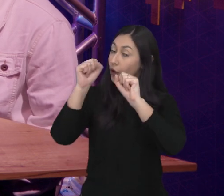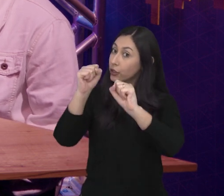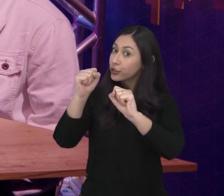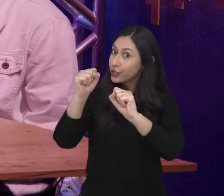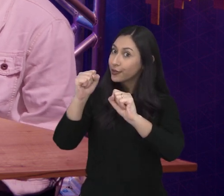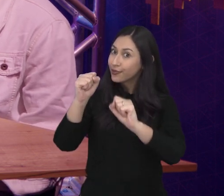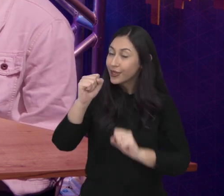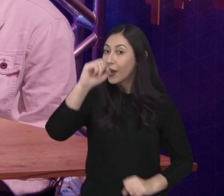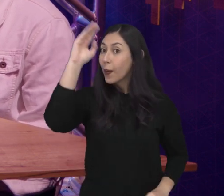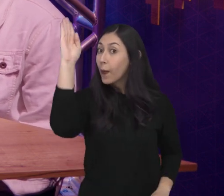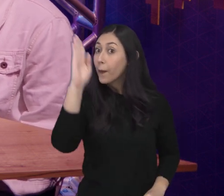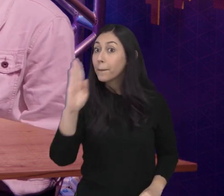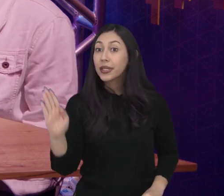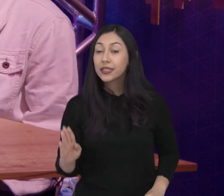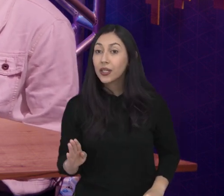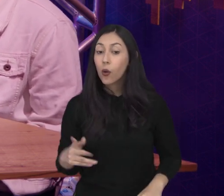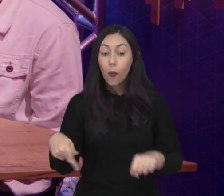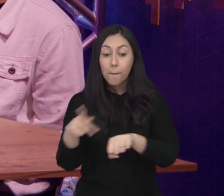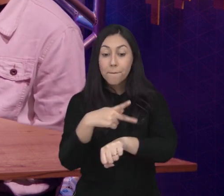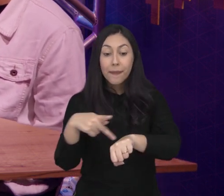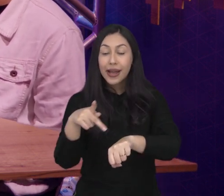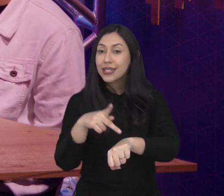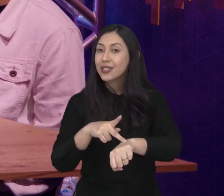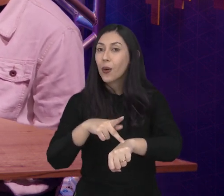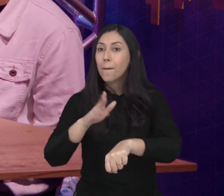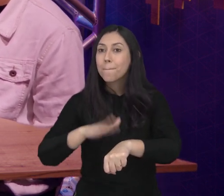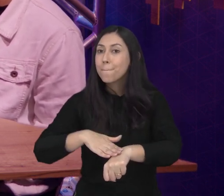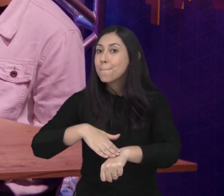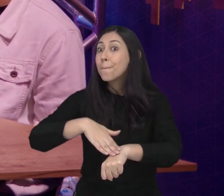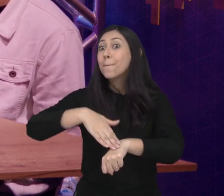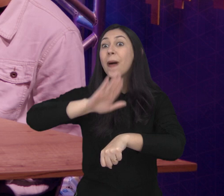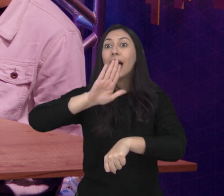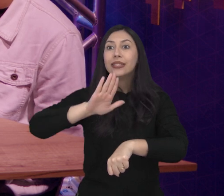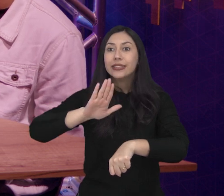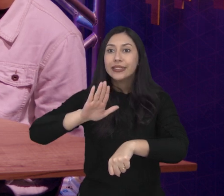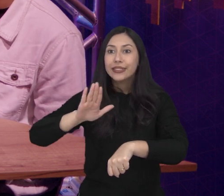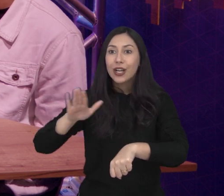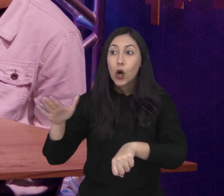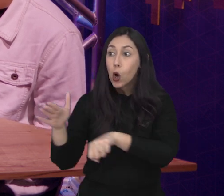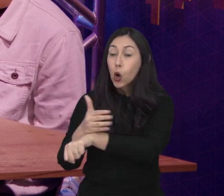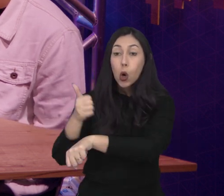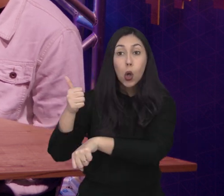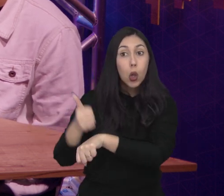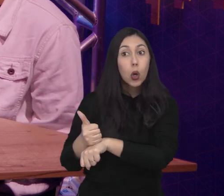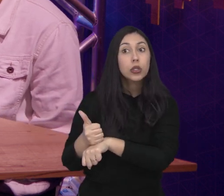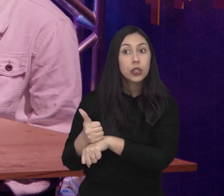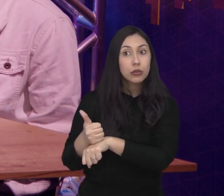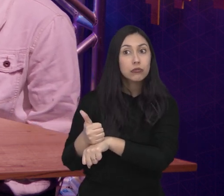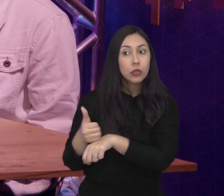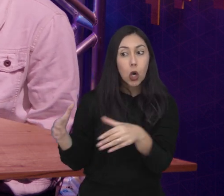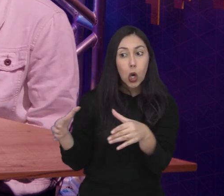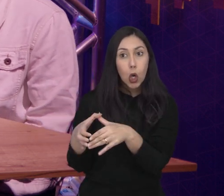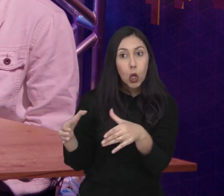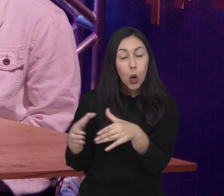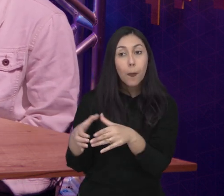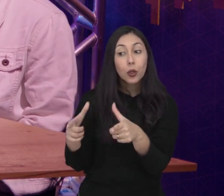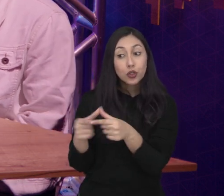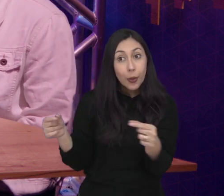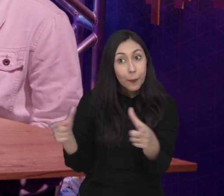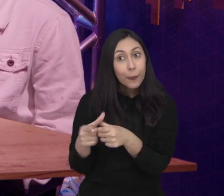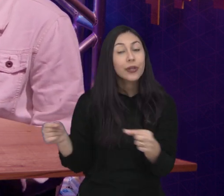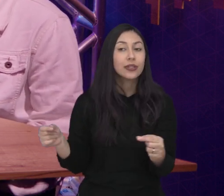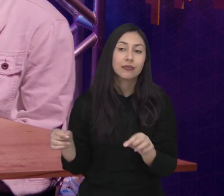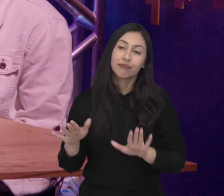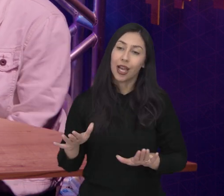forte. O Brasil, ela é a principal, a maior colônia japonesa, né? Olha só, importante.